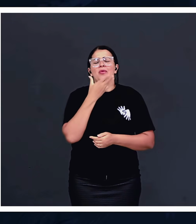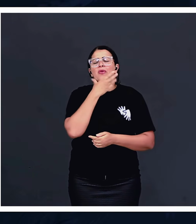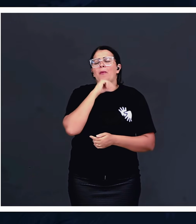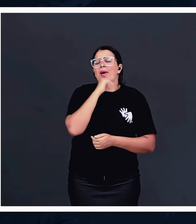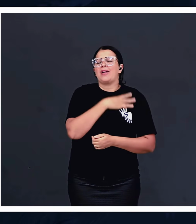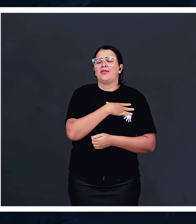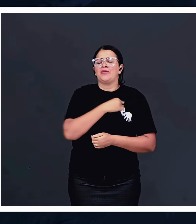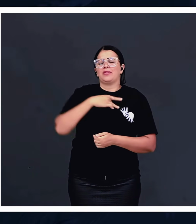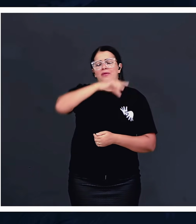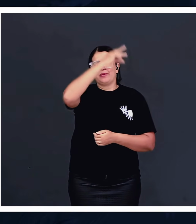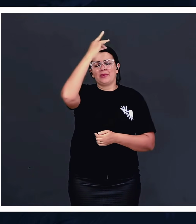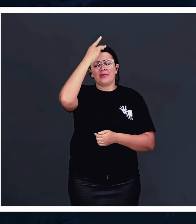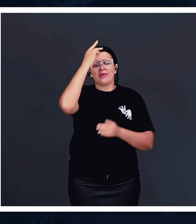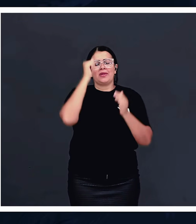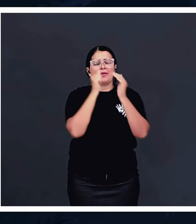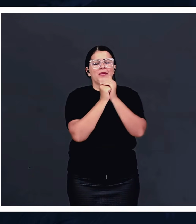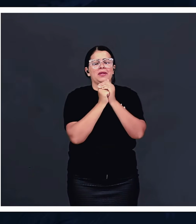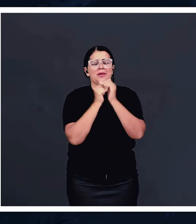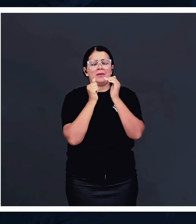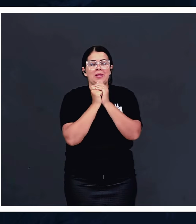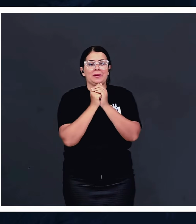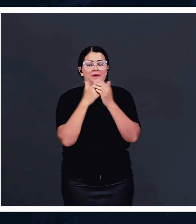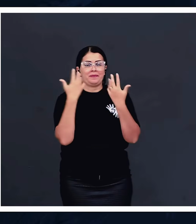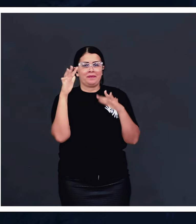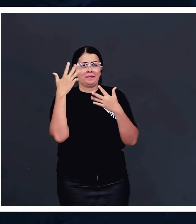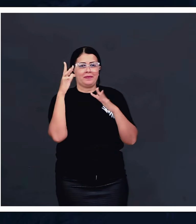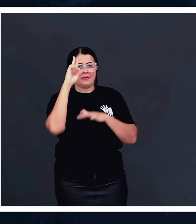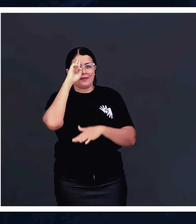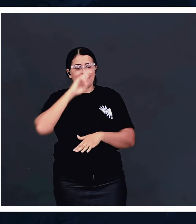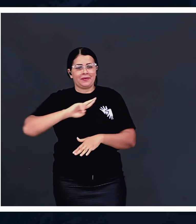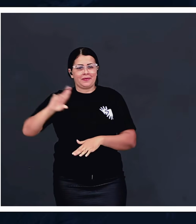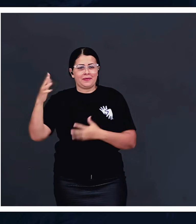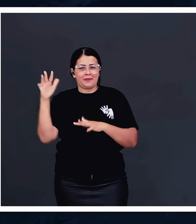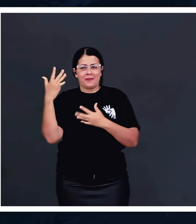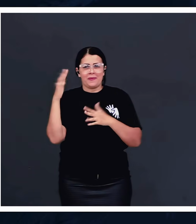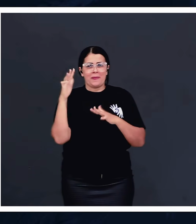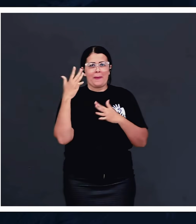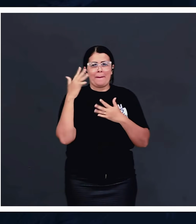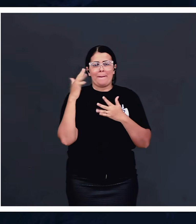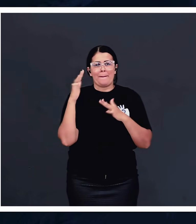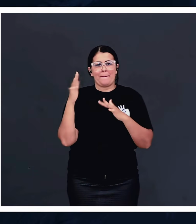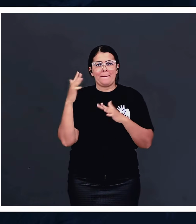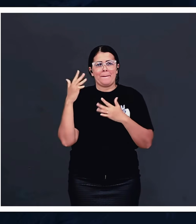Santo. Amém, amém, amém. Aplauda ao Senhor.